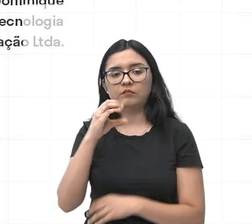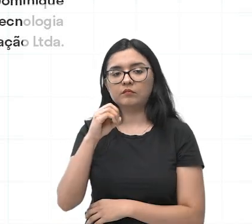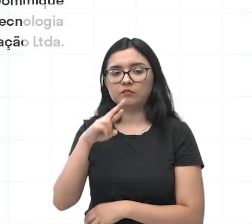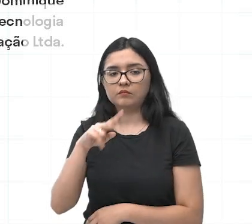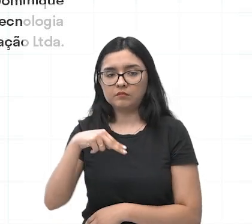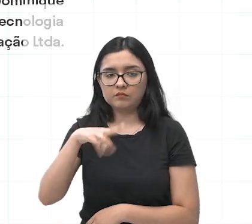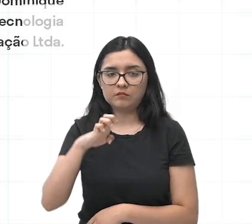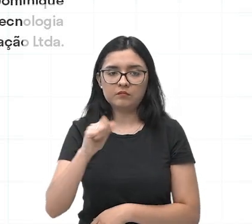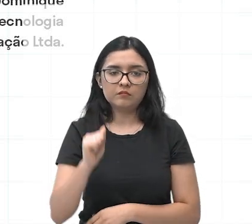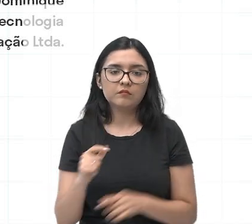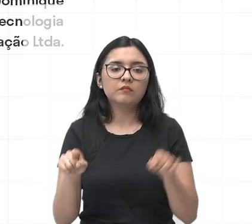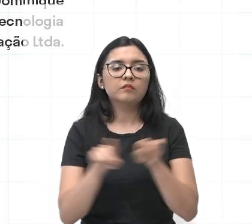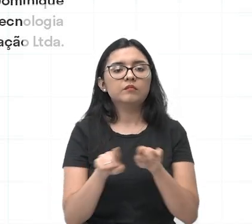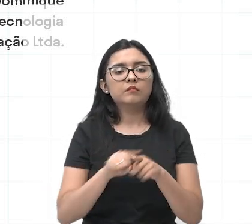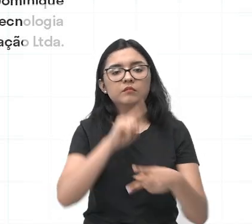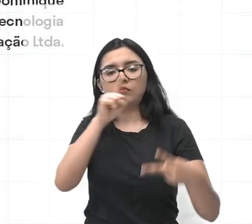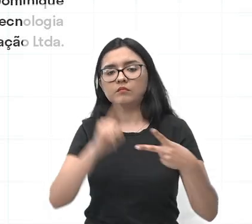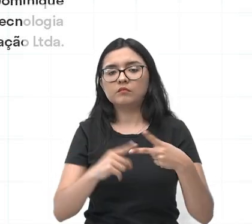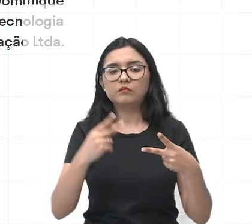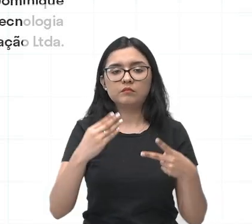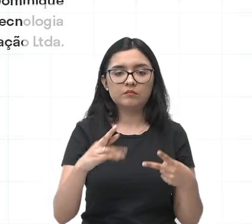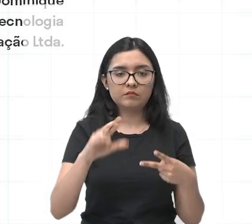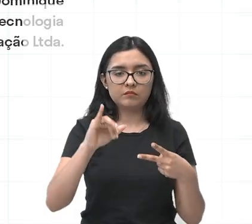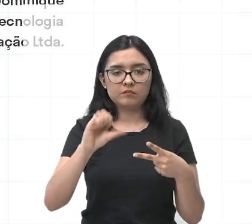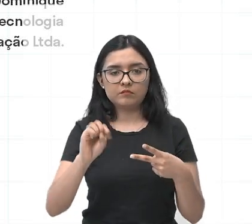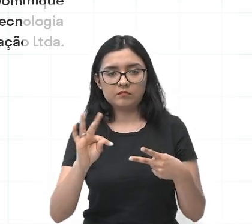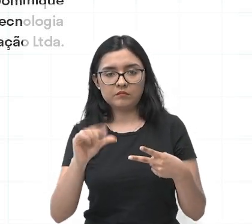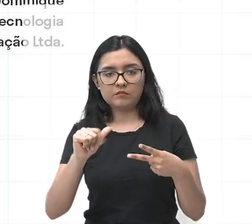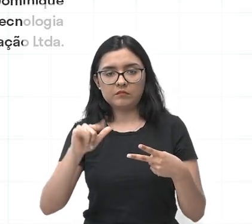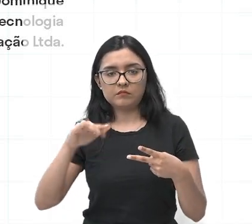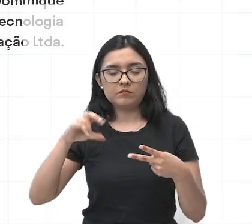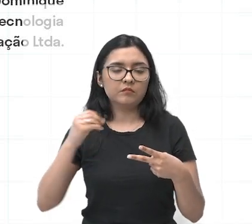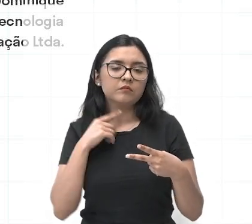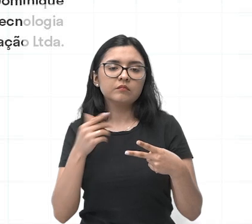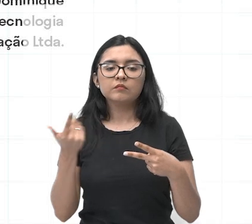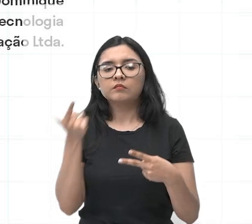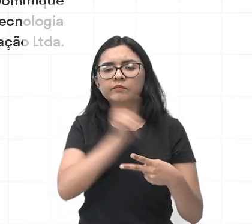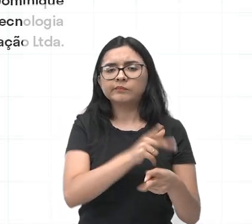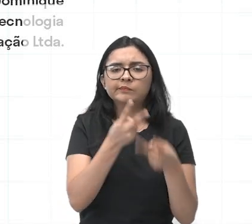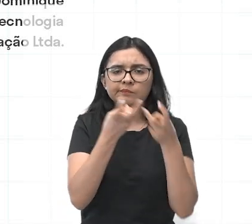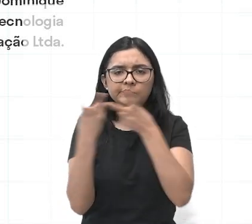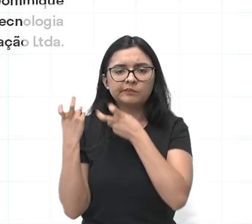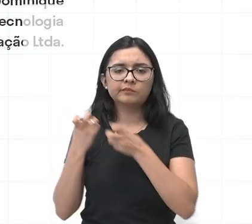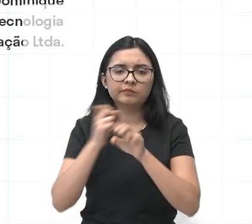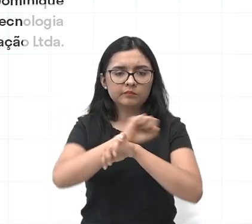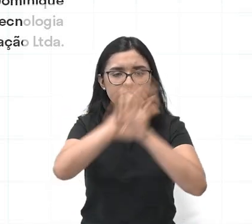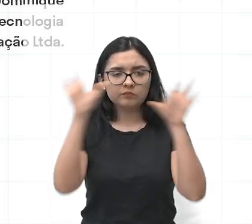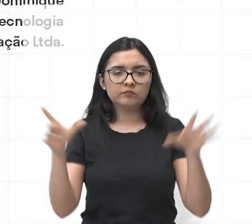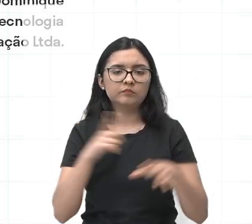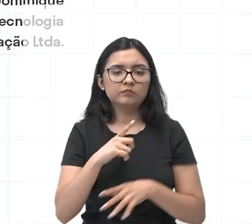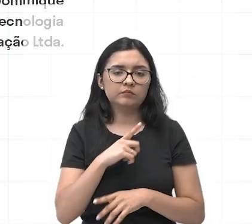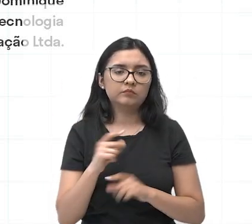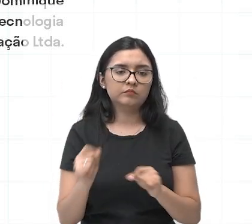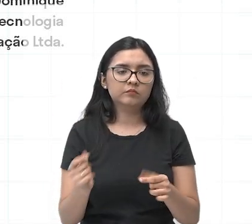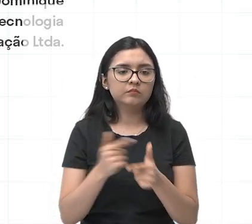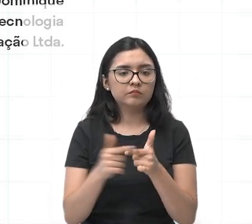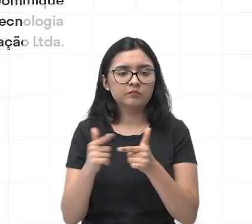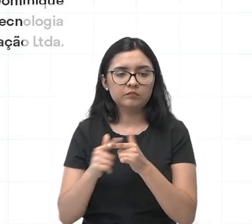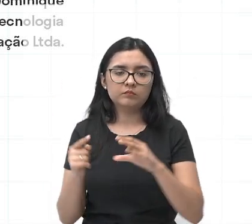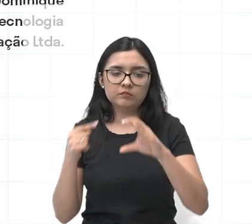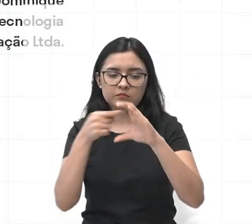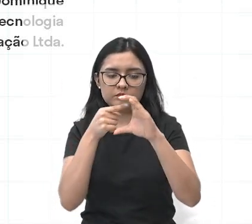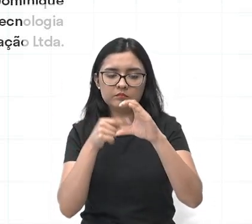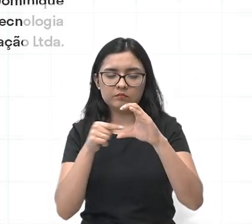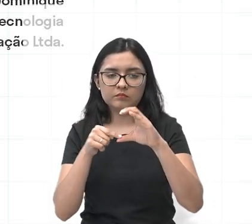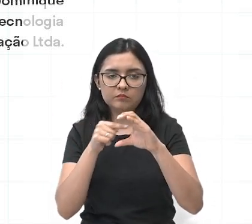e o cristalino não conseguem focalizar a imagem corretamente, e ocorrem esses erros de refração em vários